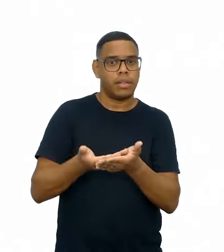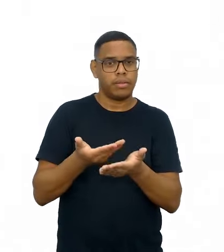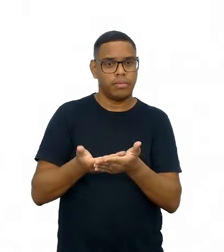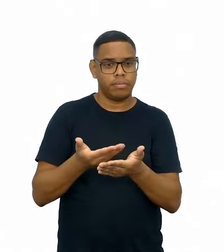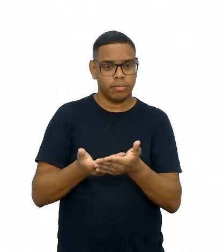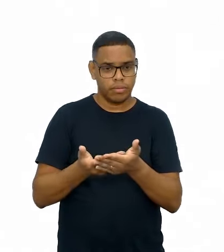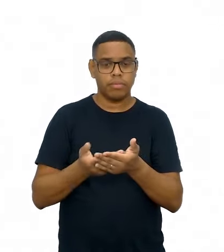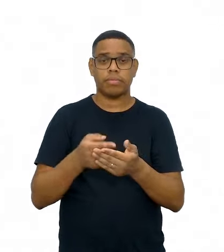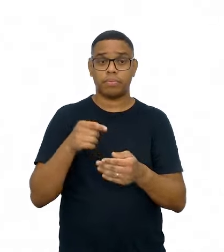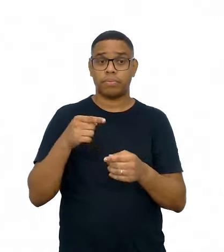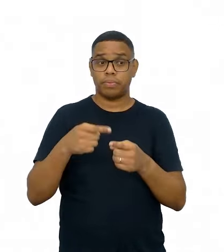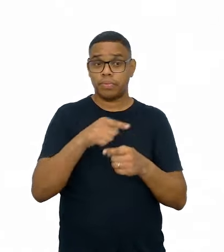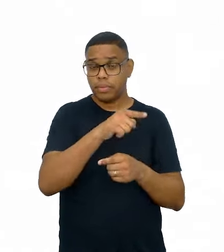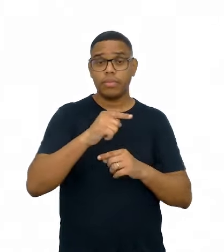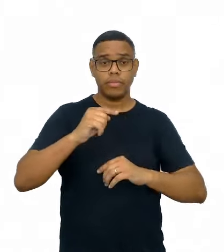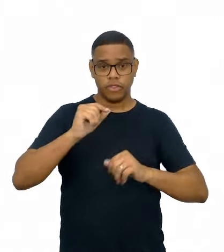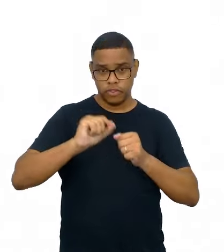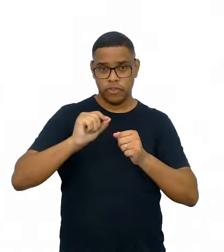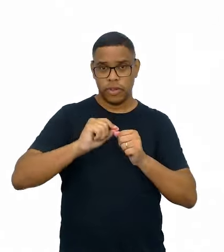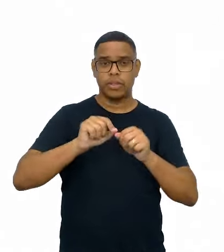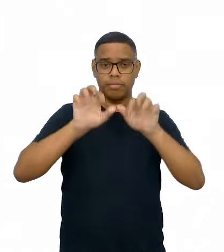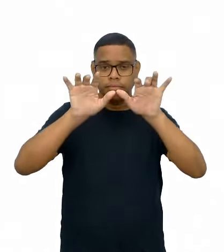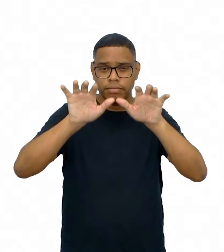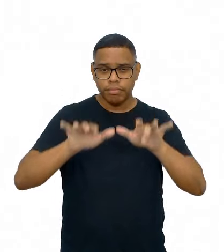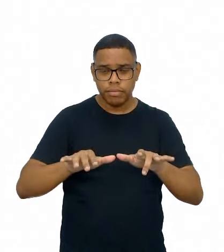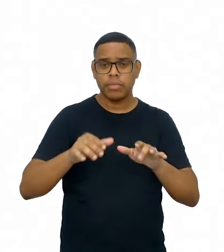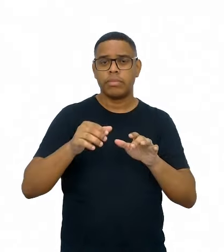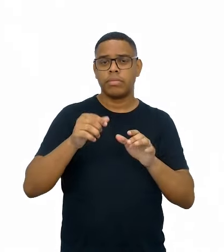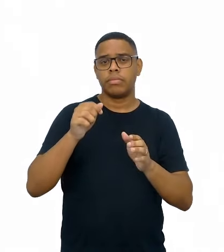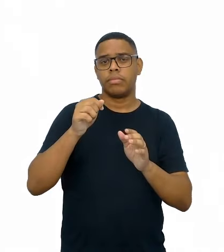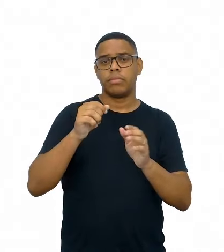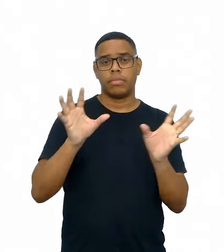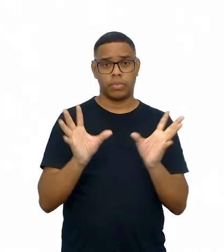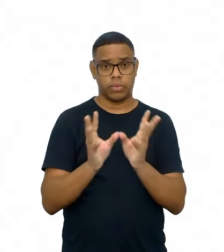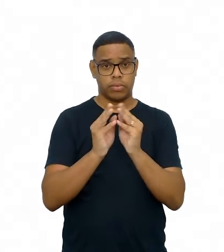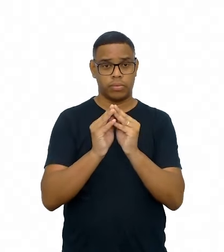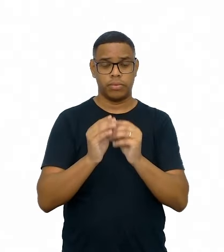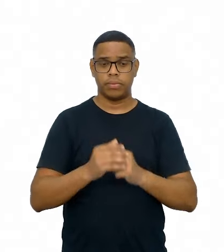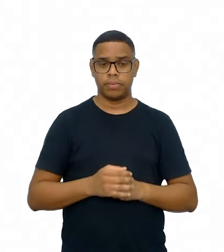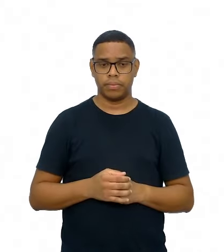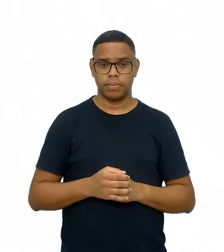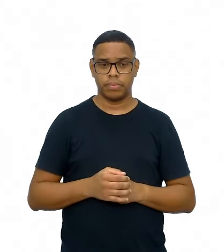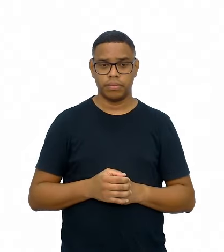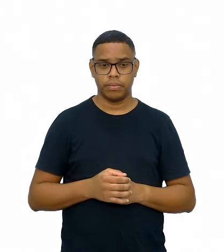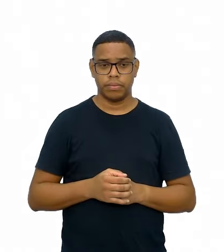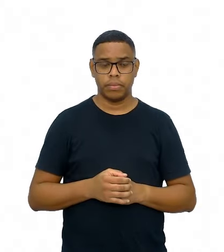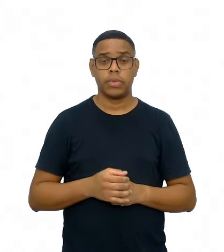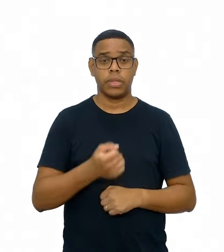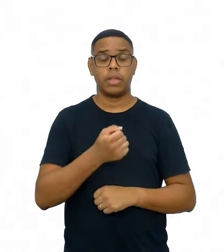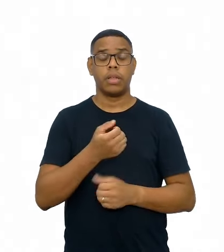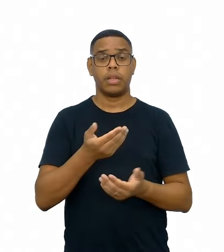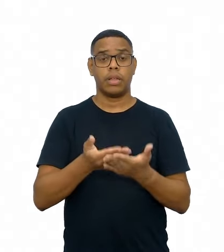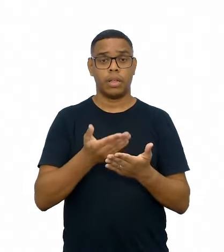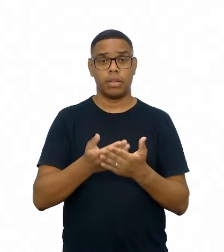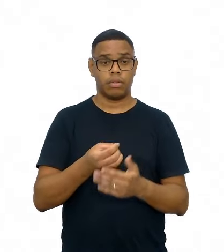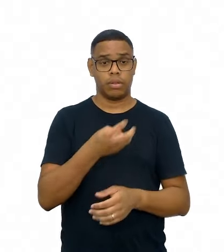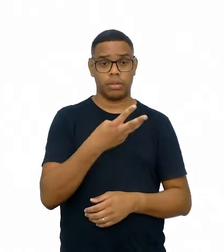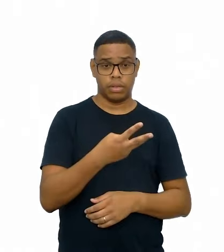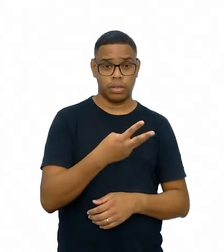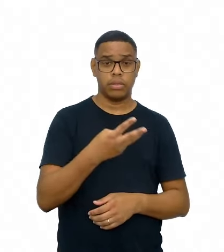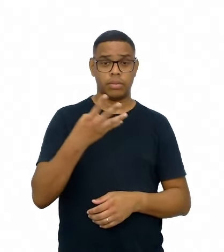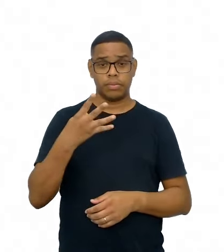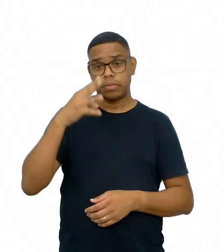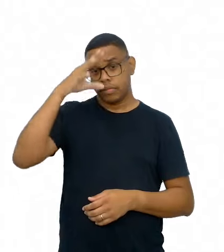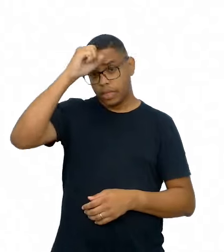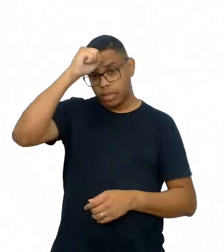Aulas 13 e 4. Aprender a fazer um resumo. A atividade 1, aqui são 7,